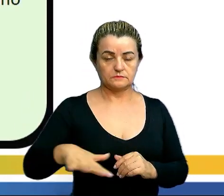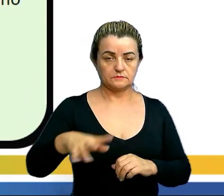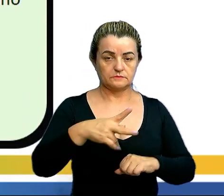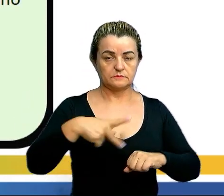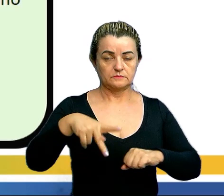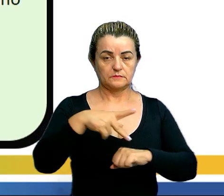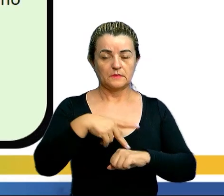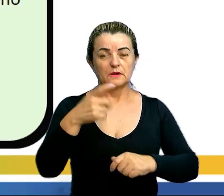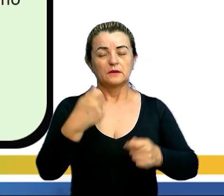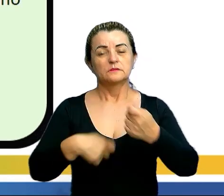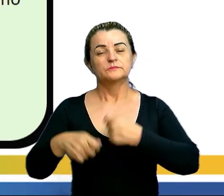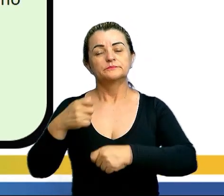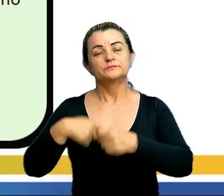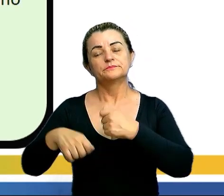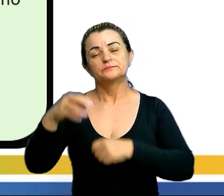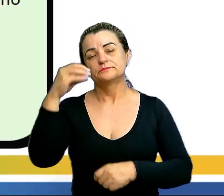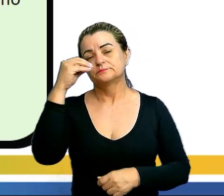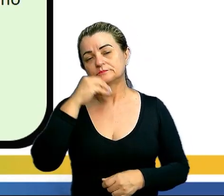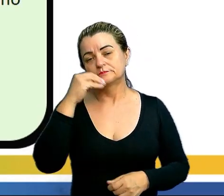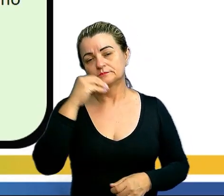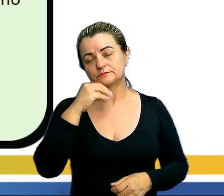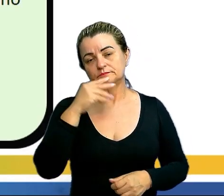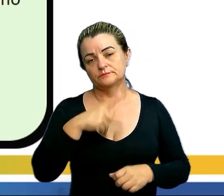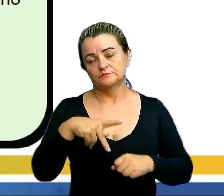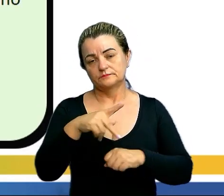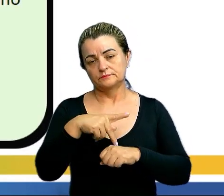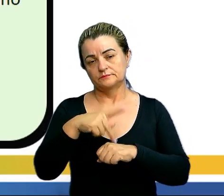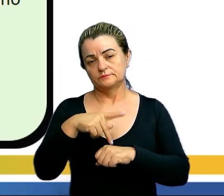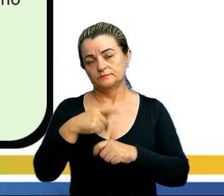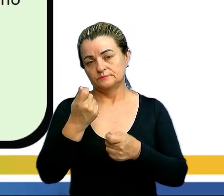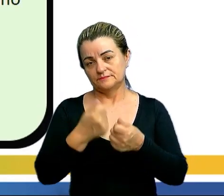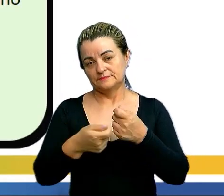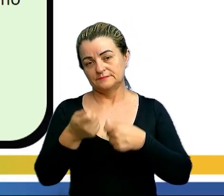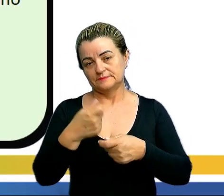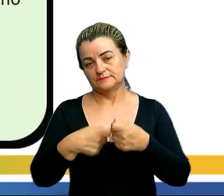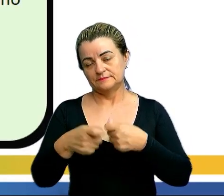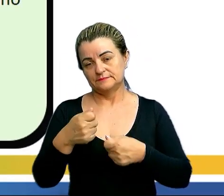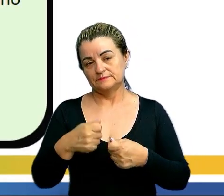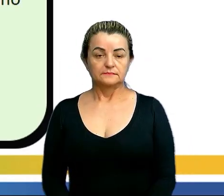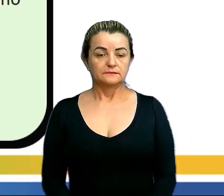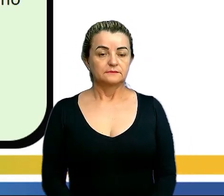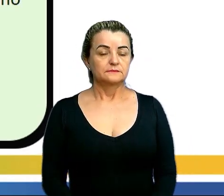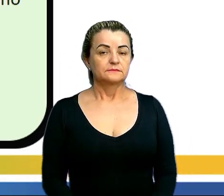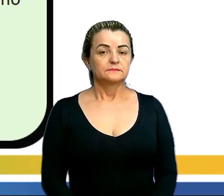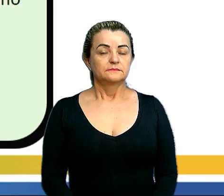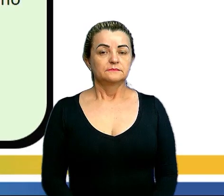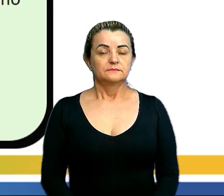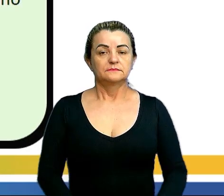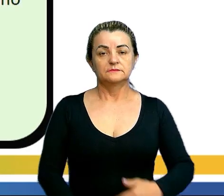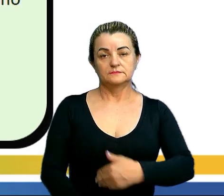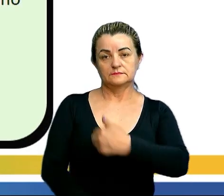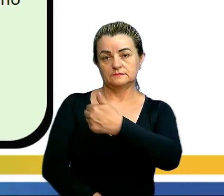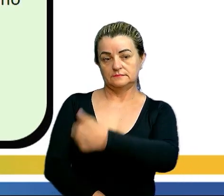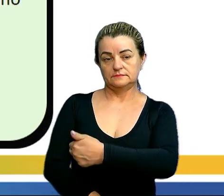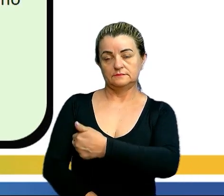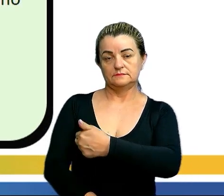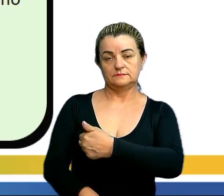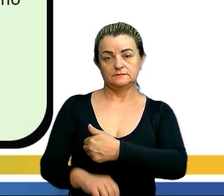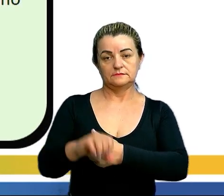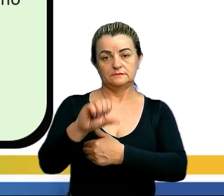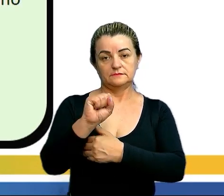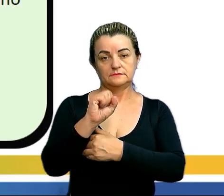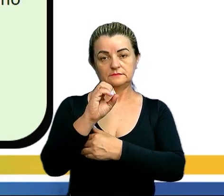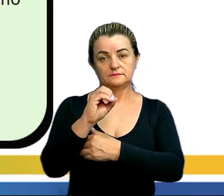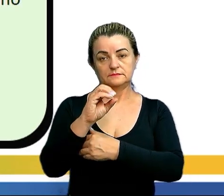capitalistas consideradas mais frágeis, os países cujas economias ainda eram estáveis. E do lado soviético, nós